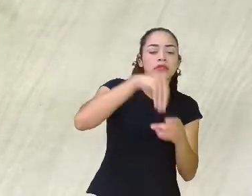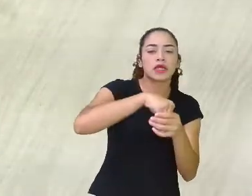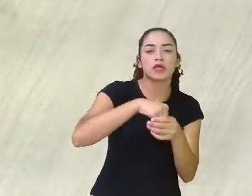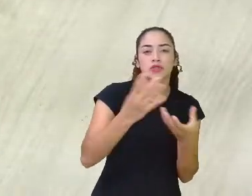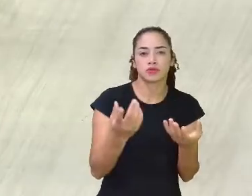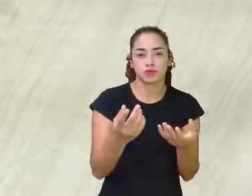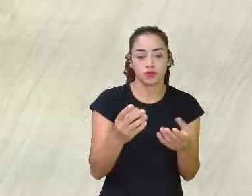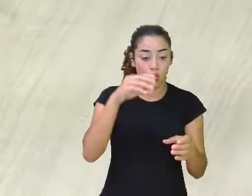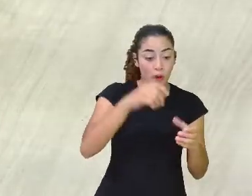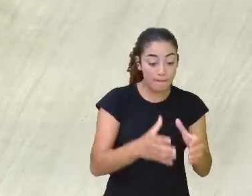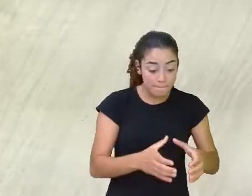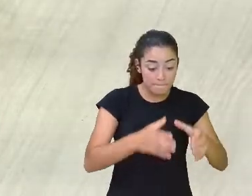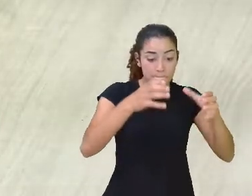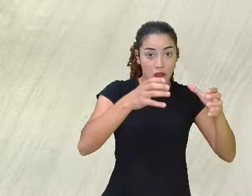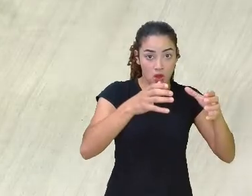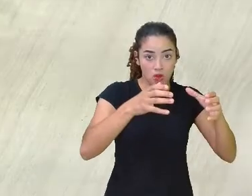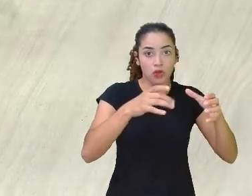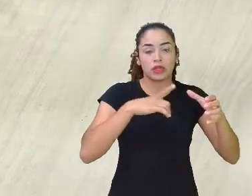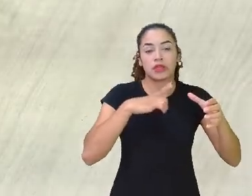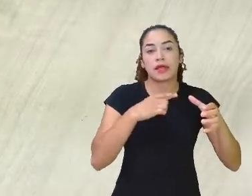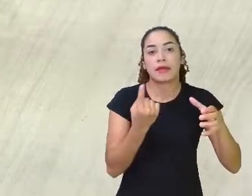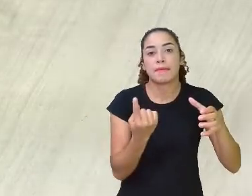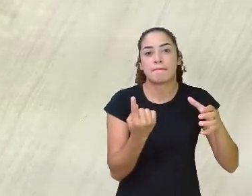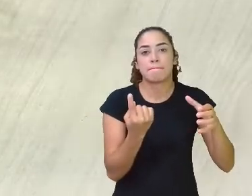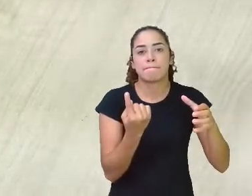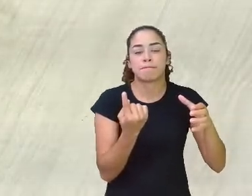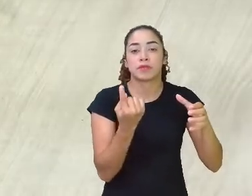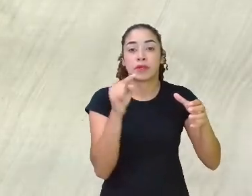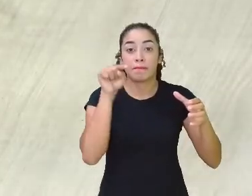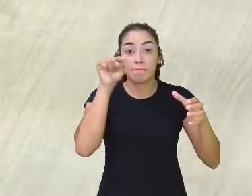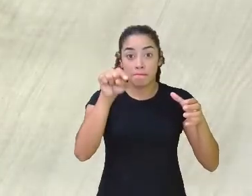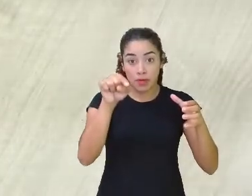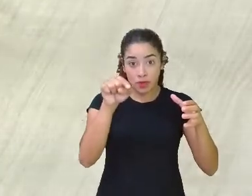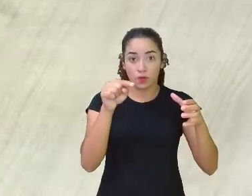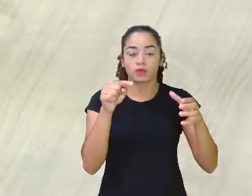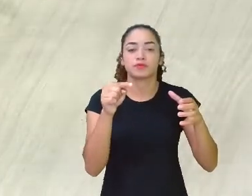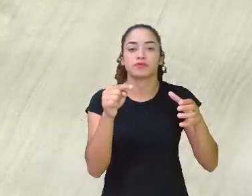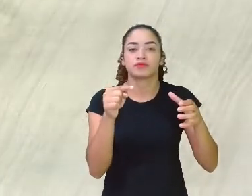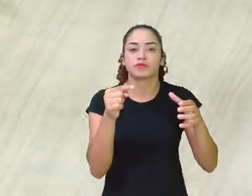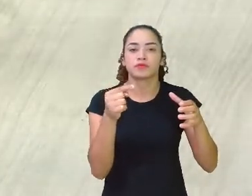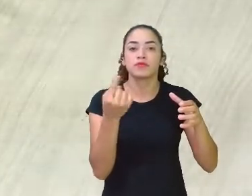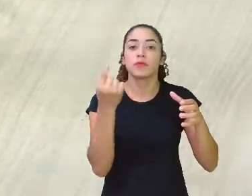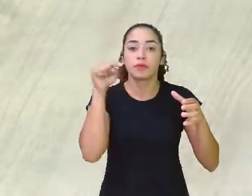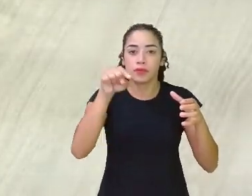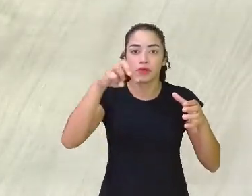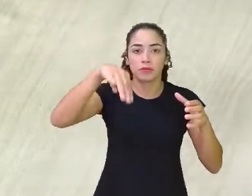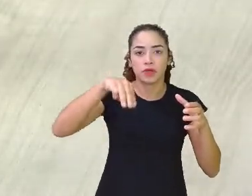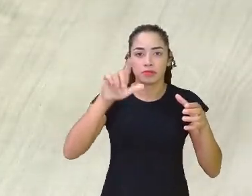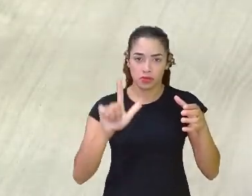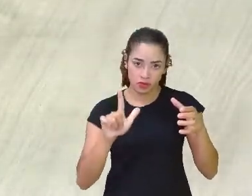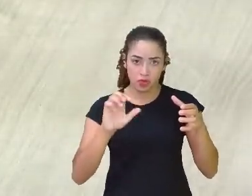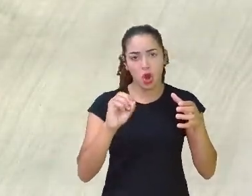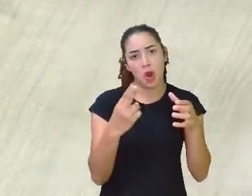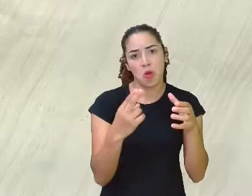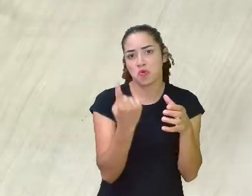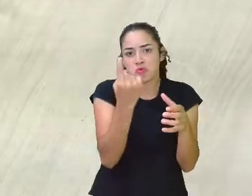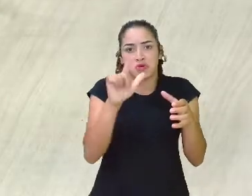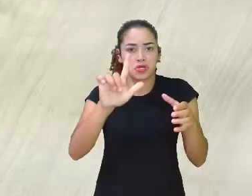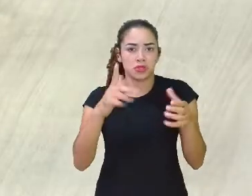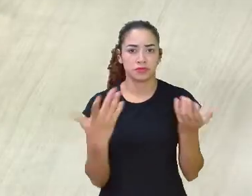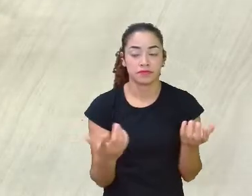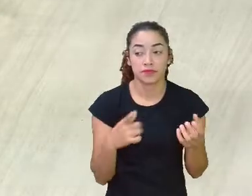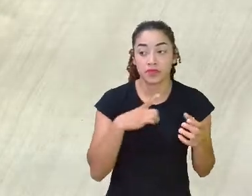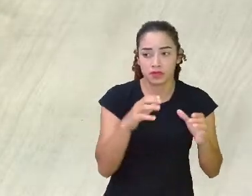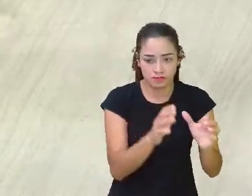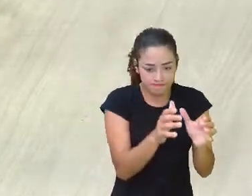maior tem 1000 mililitros, é a capacidade dele. Ou 1 litro. Temos aqui também,